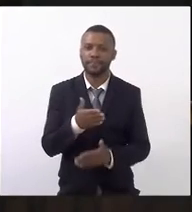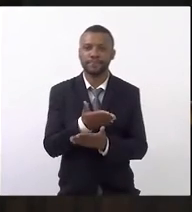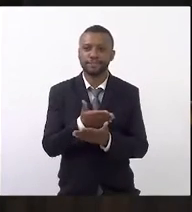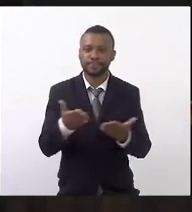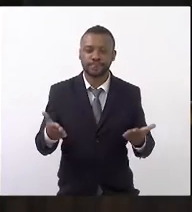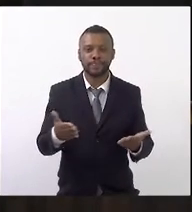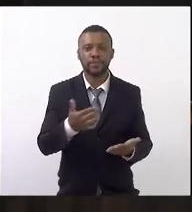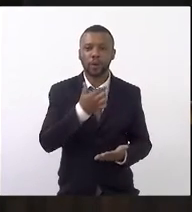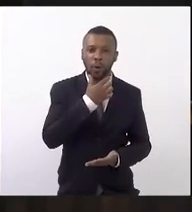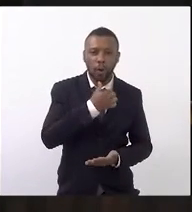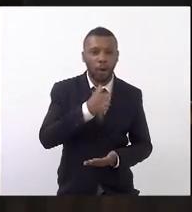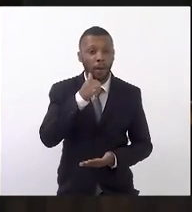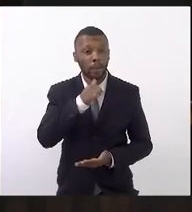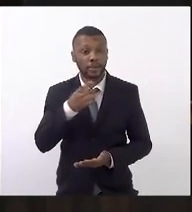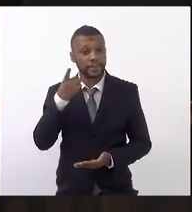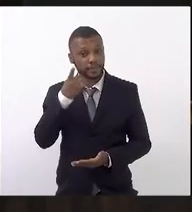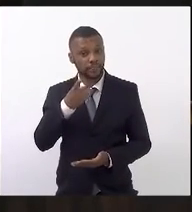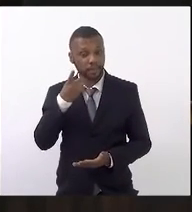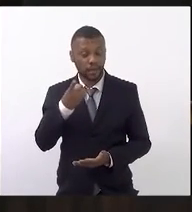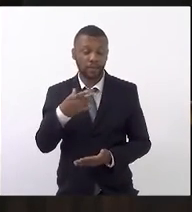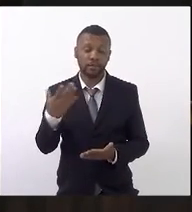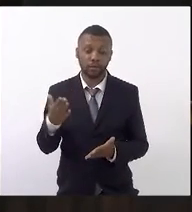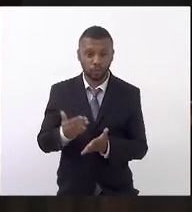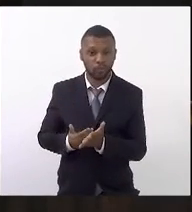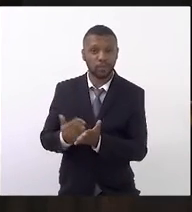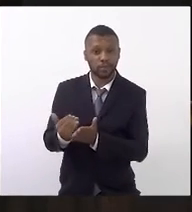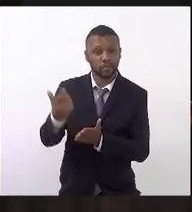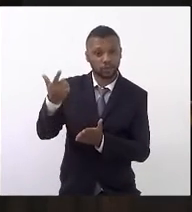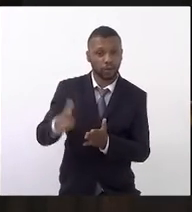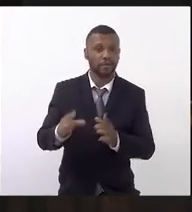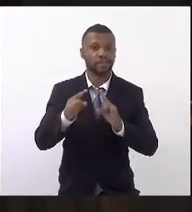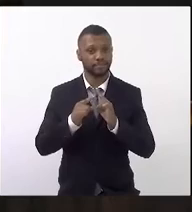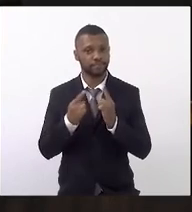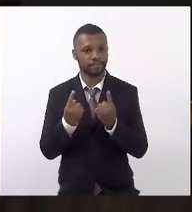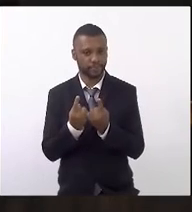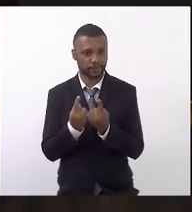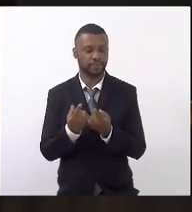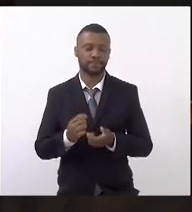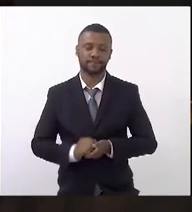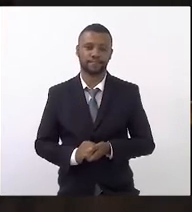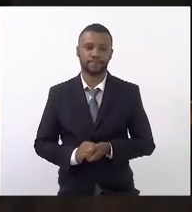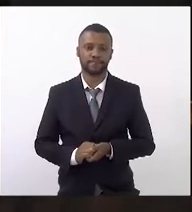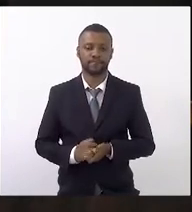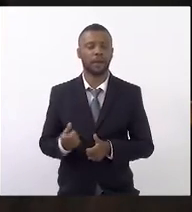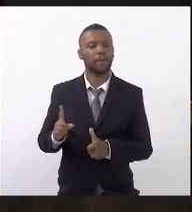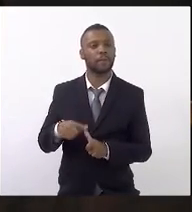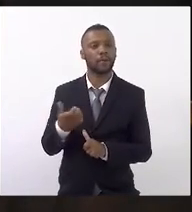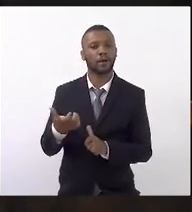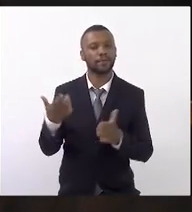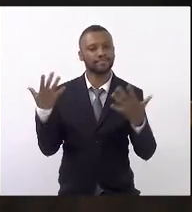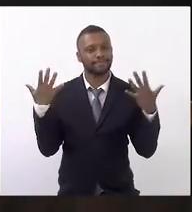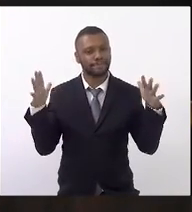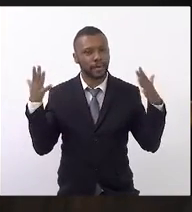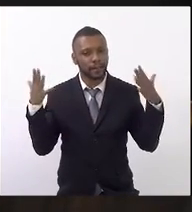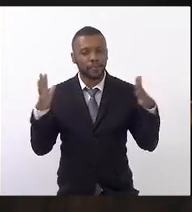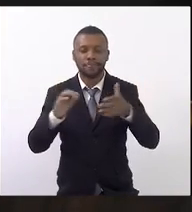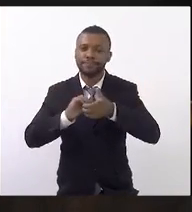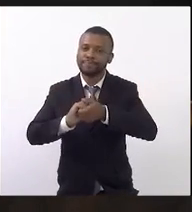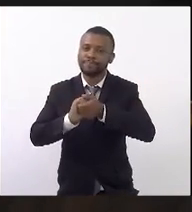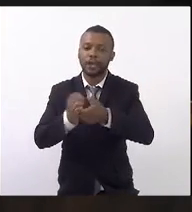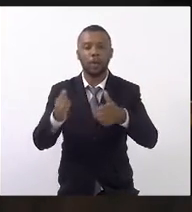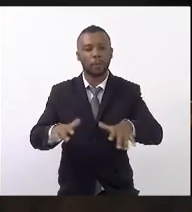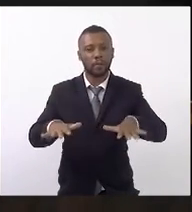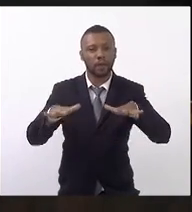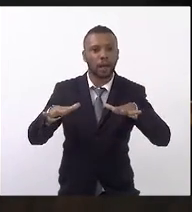e deputadas. Está reaberta a sessão. Quero parabenizar todo o plenário e, na